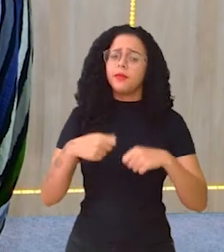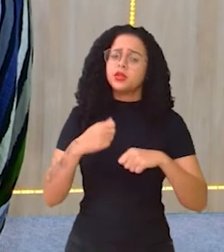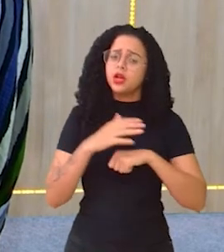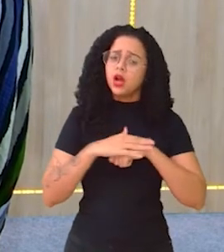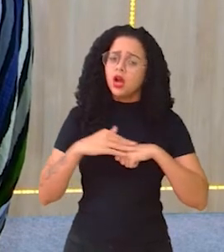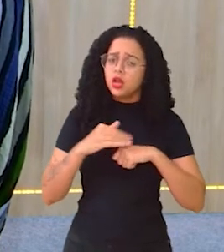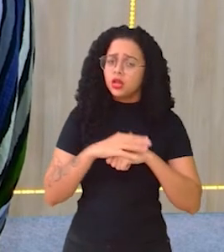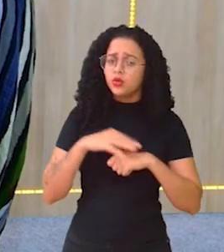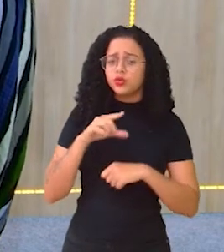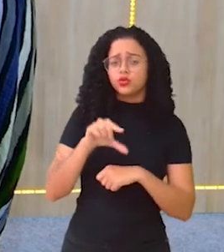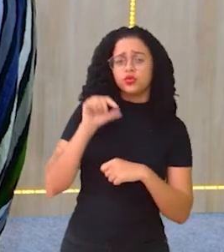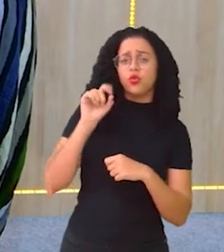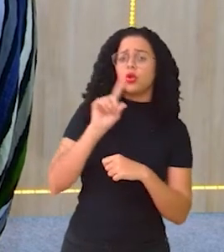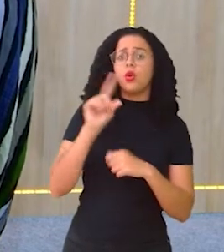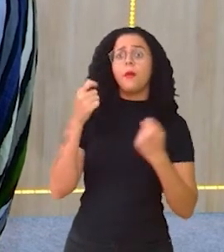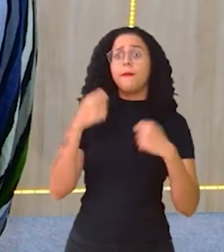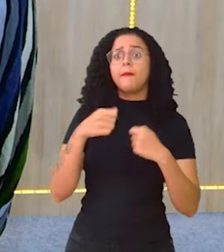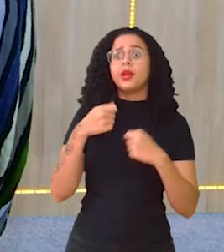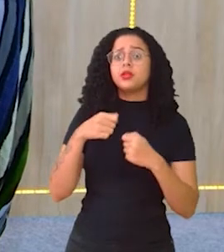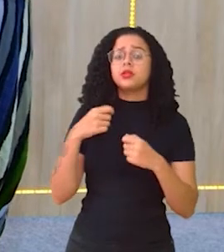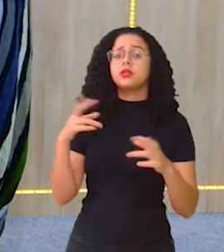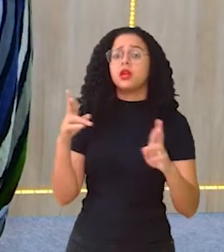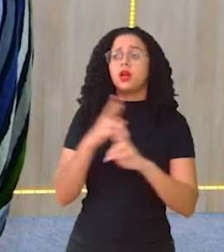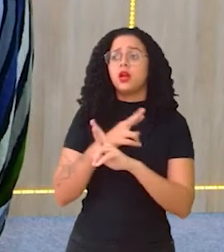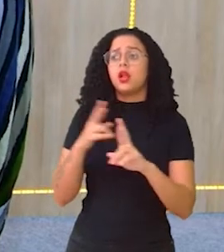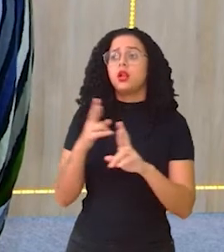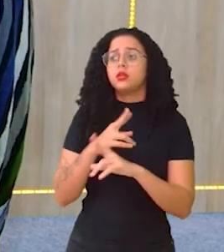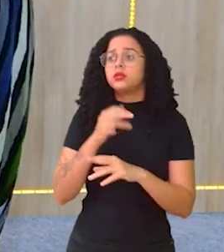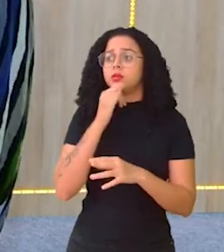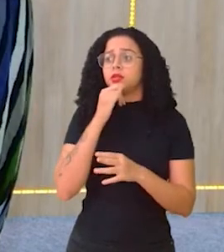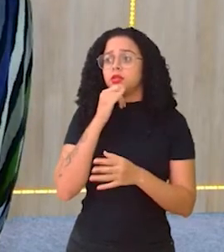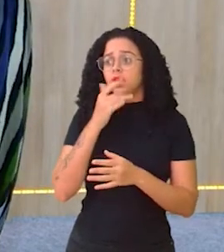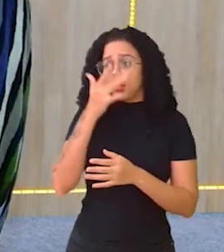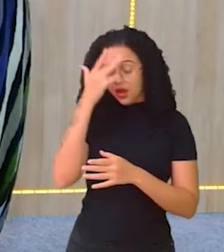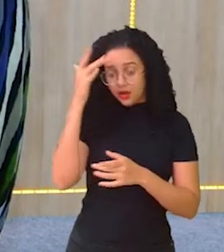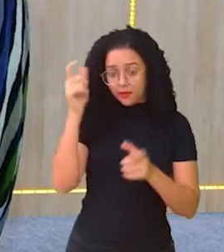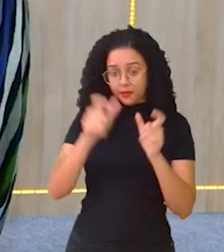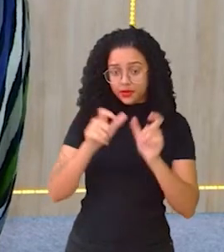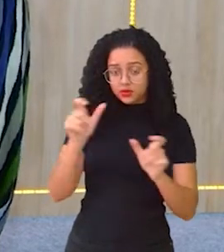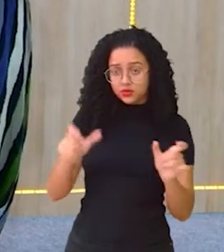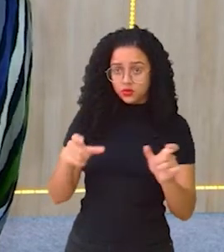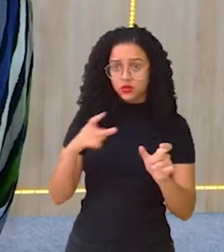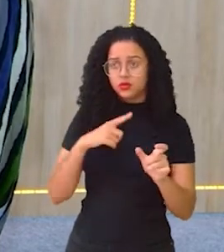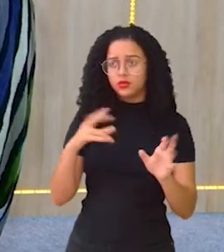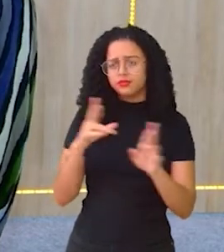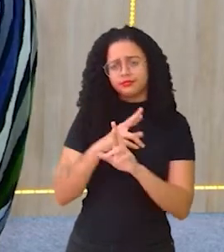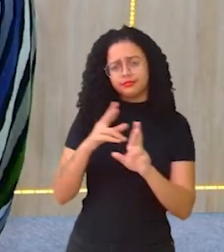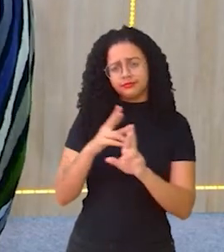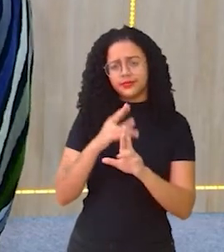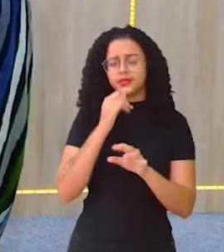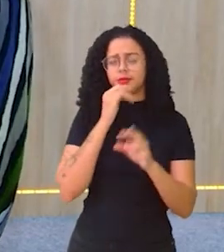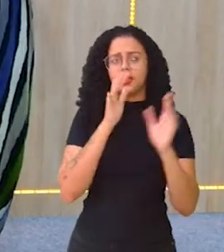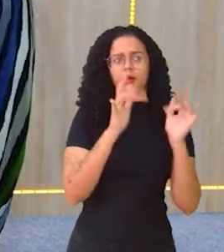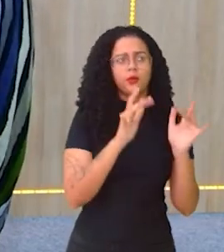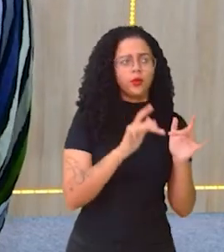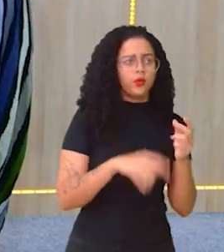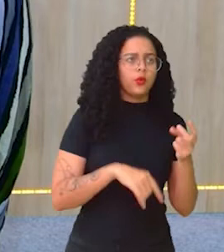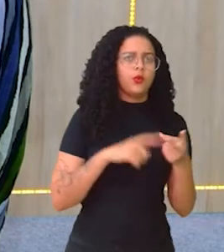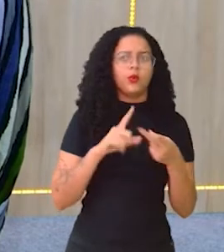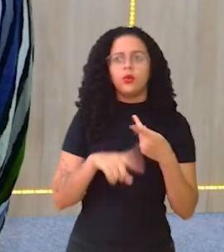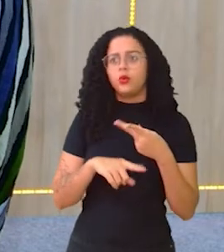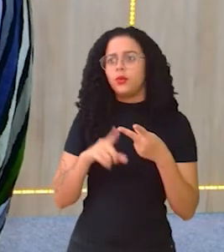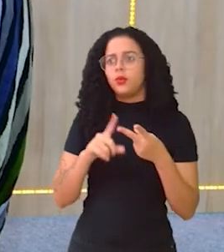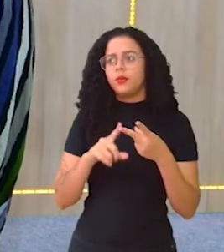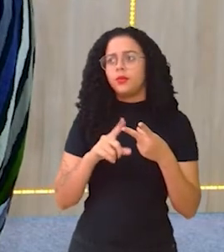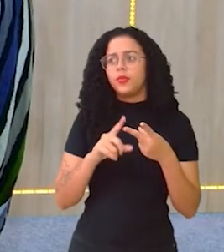da escolha, e não precisa nem ser de uma relação em que as pessoas têm um relacionamento, né? Como um namoro,